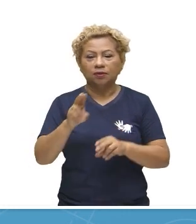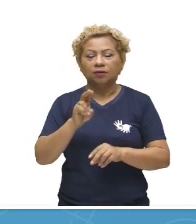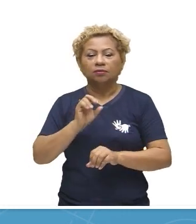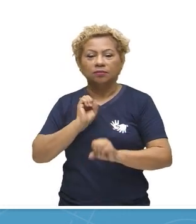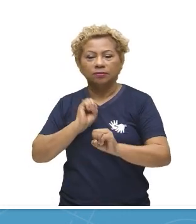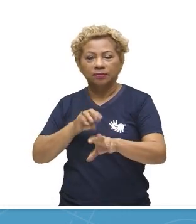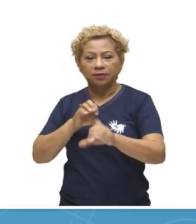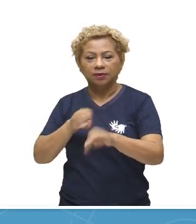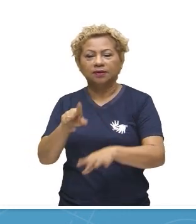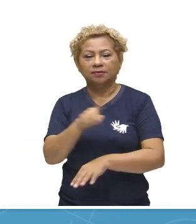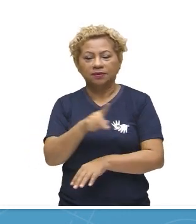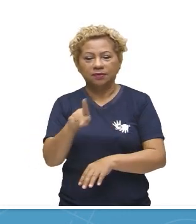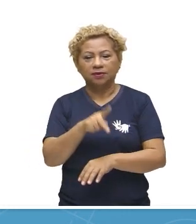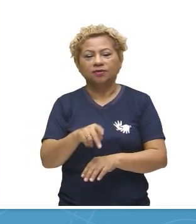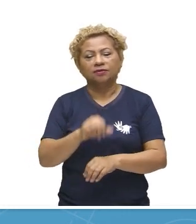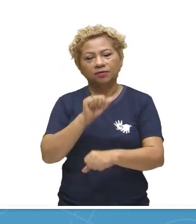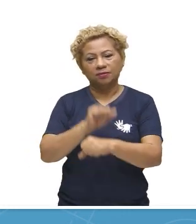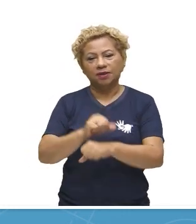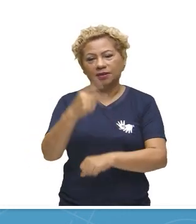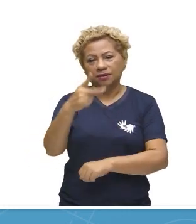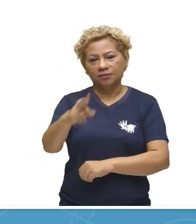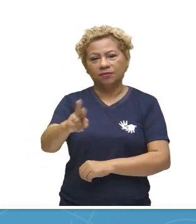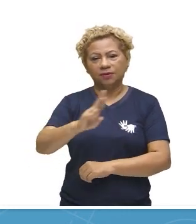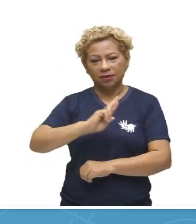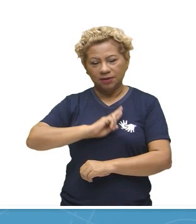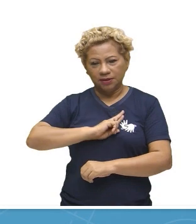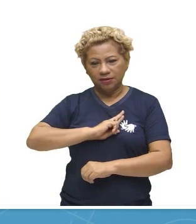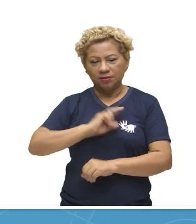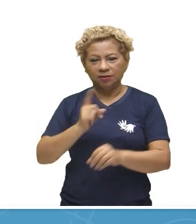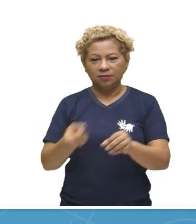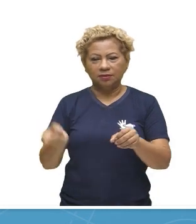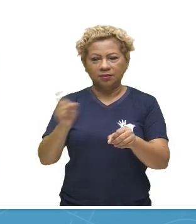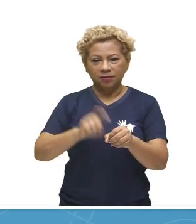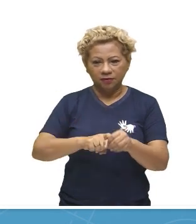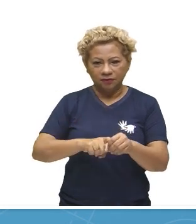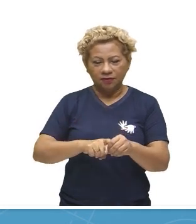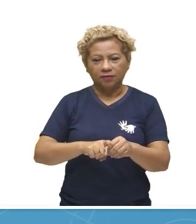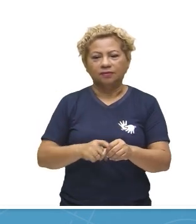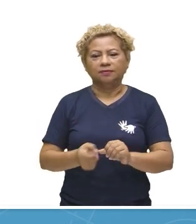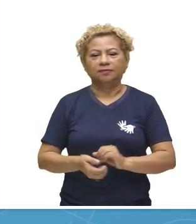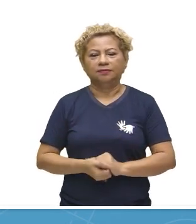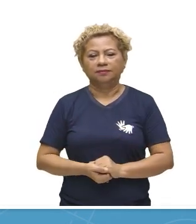Então, resolvam aí as questões, daqui a pouco a gente volta para interagir.